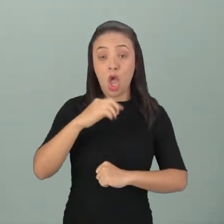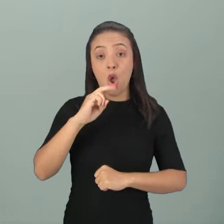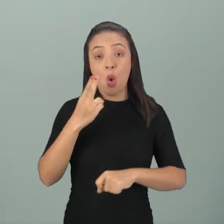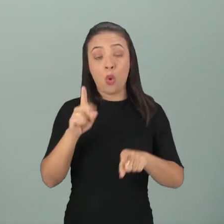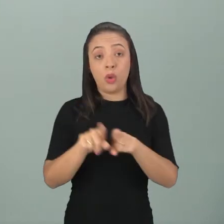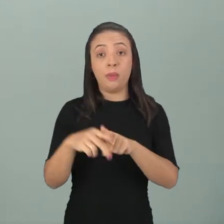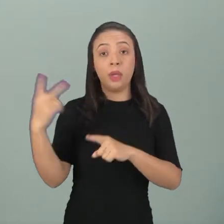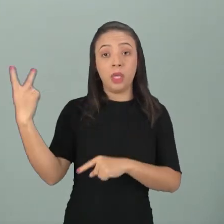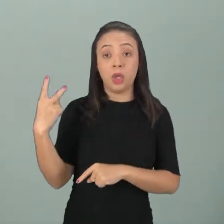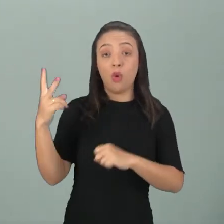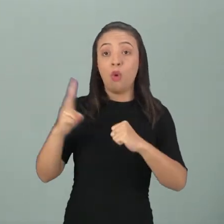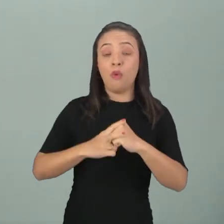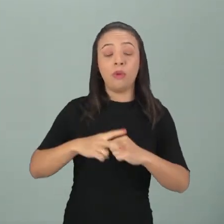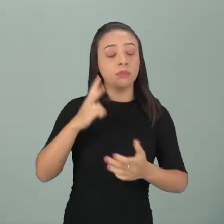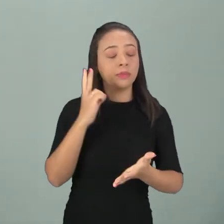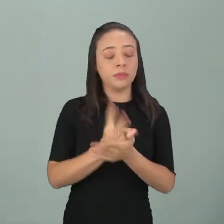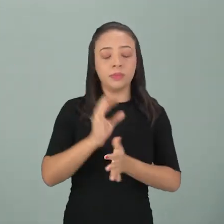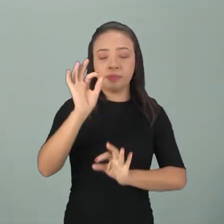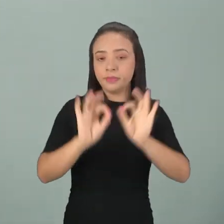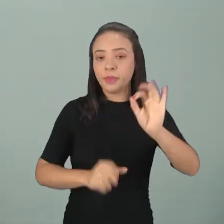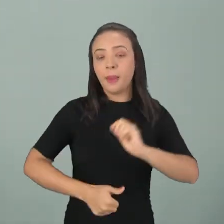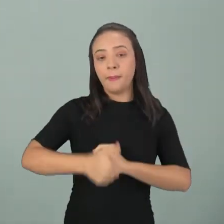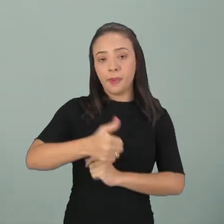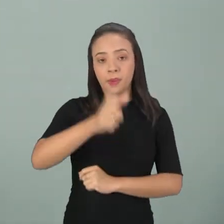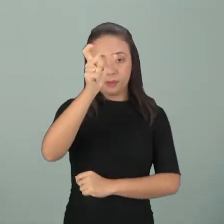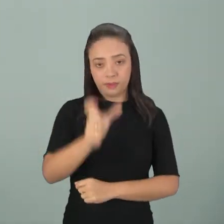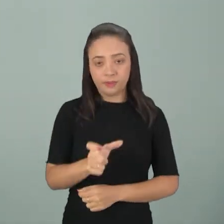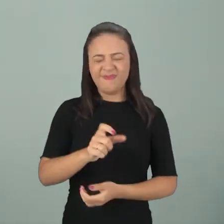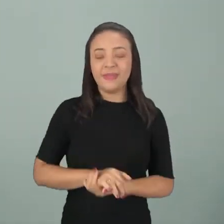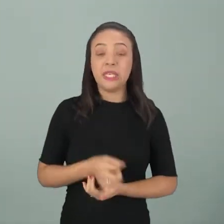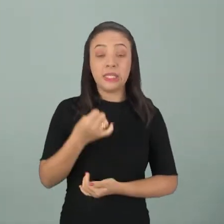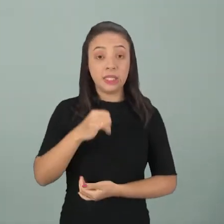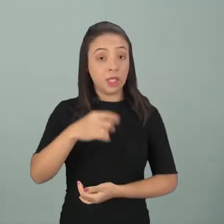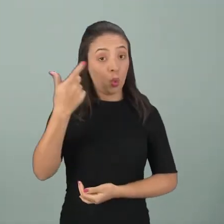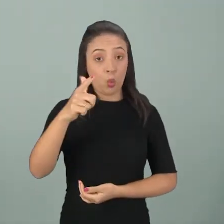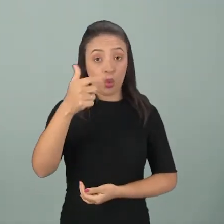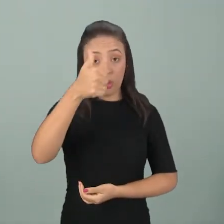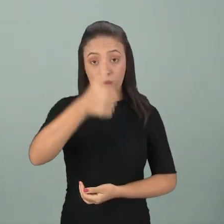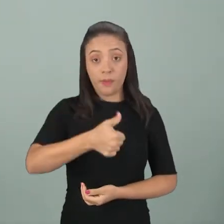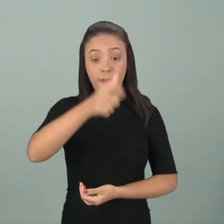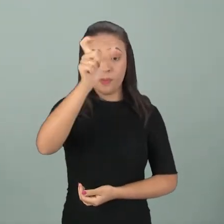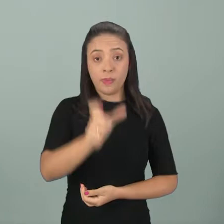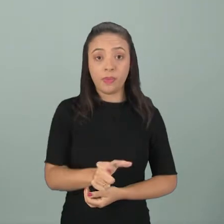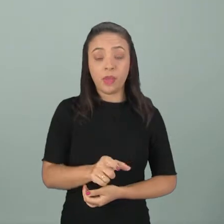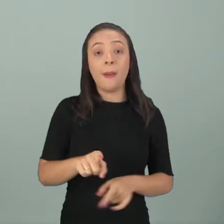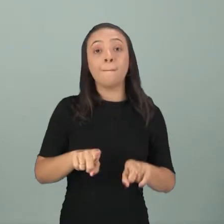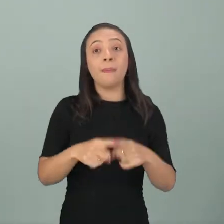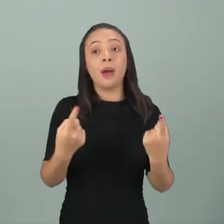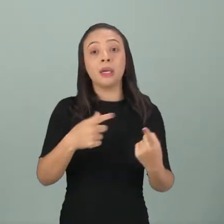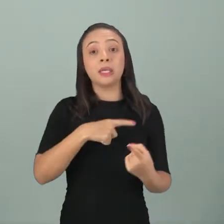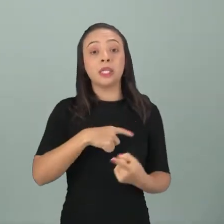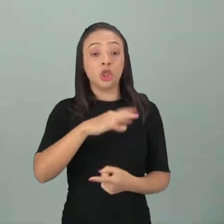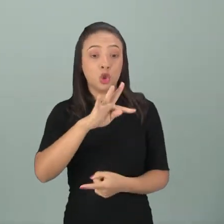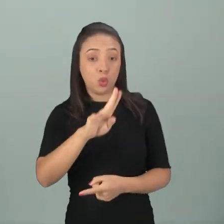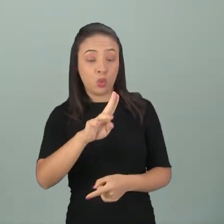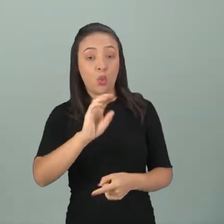o verbo é conjugado na primeira pessoa. Se não houver primeira pessoa, mas houver tu ou vós